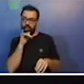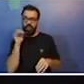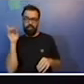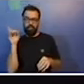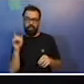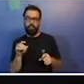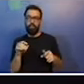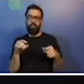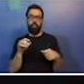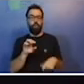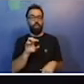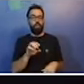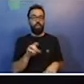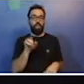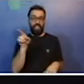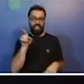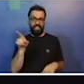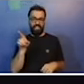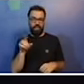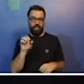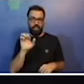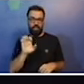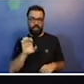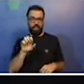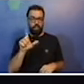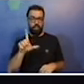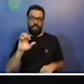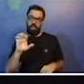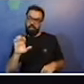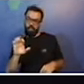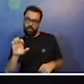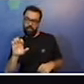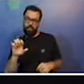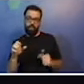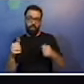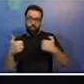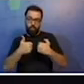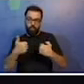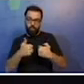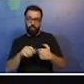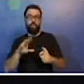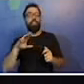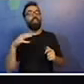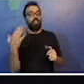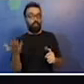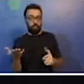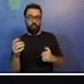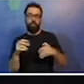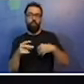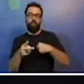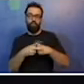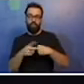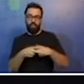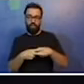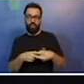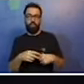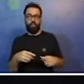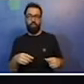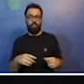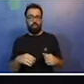eu amanhã. Até no futuro esse tempo do verbo ser aí, tá? Concordando. Outro